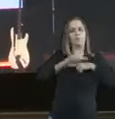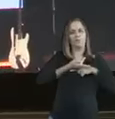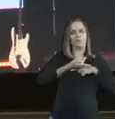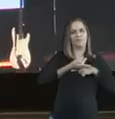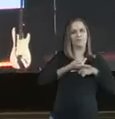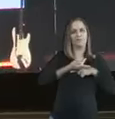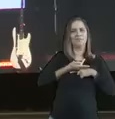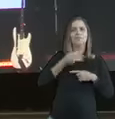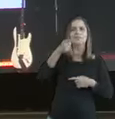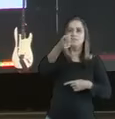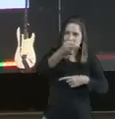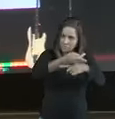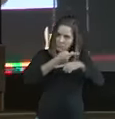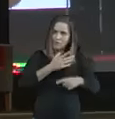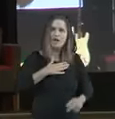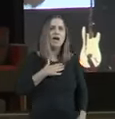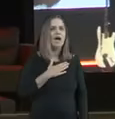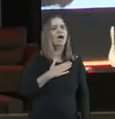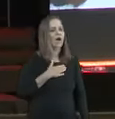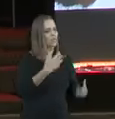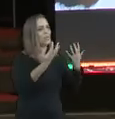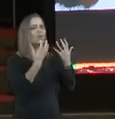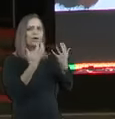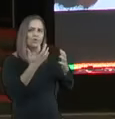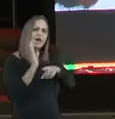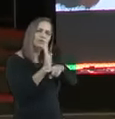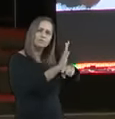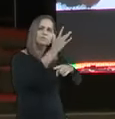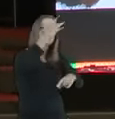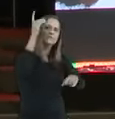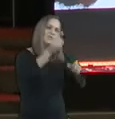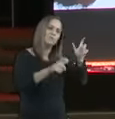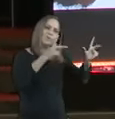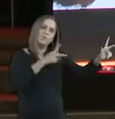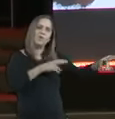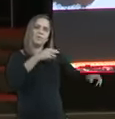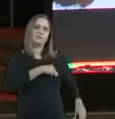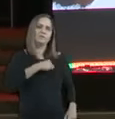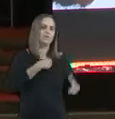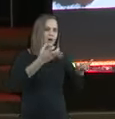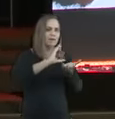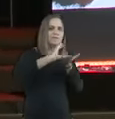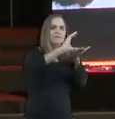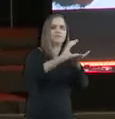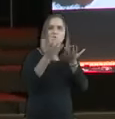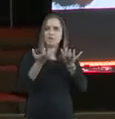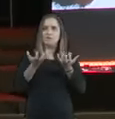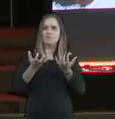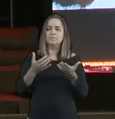para sustentar um missionário. Onde é que você quer plantar? Você vai plantar, você vai sustentar a plantação de uma